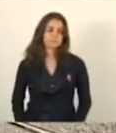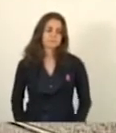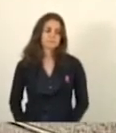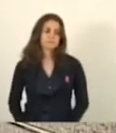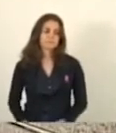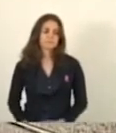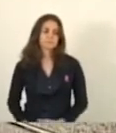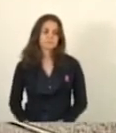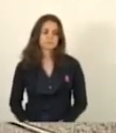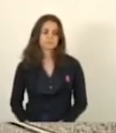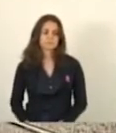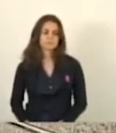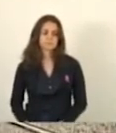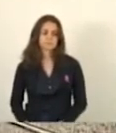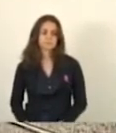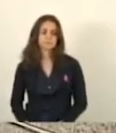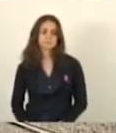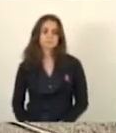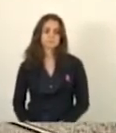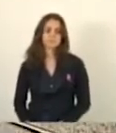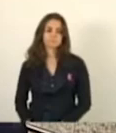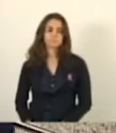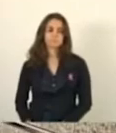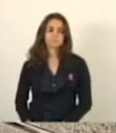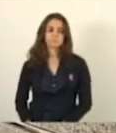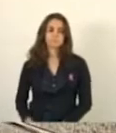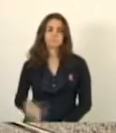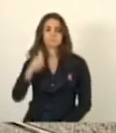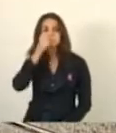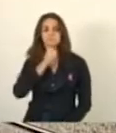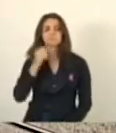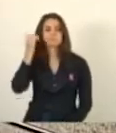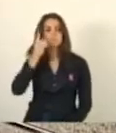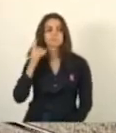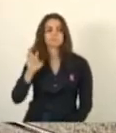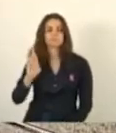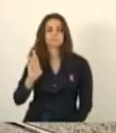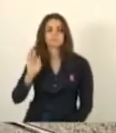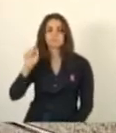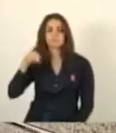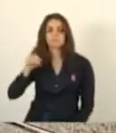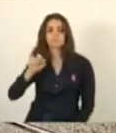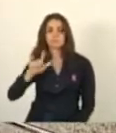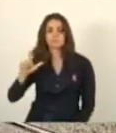Não nos ouvindo, com a palavra, a deputada Raquel Lessa.